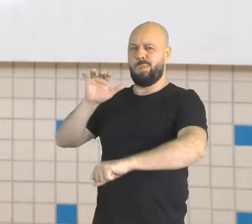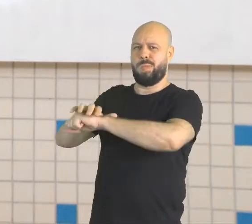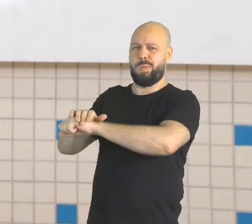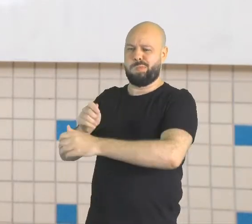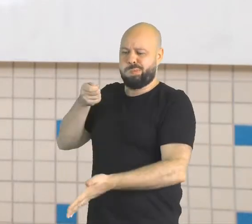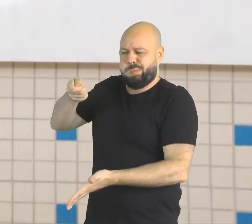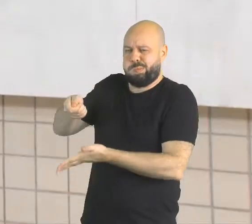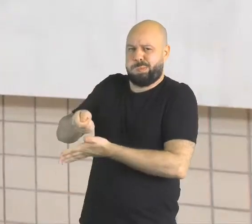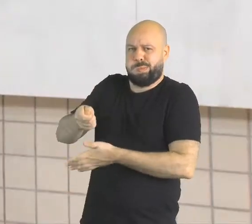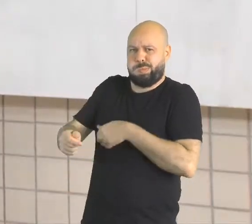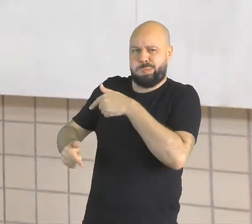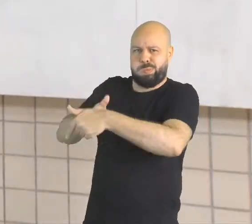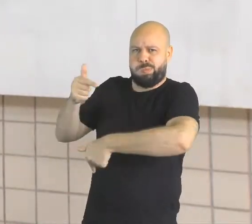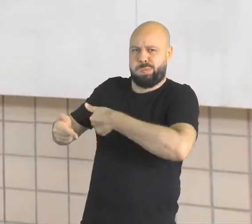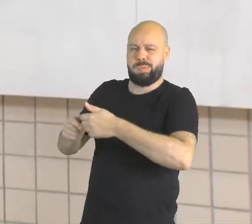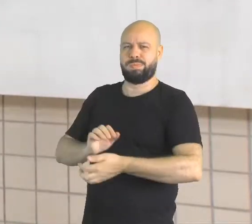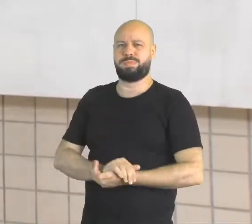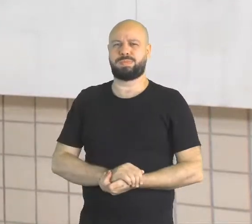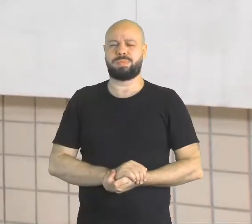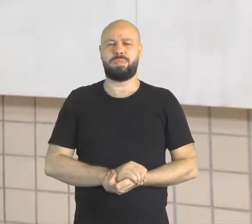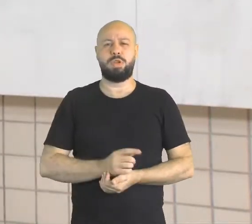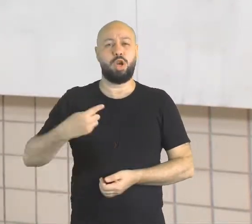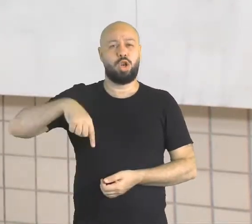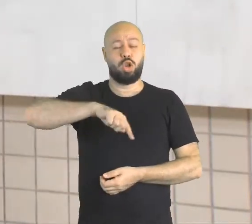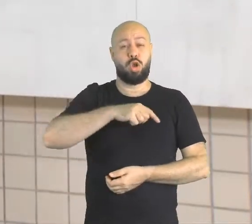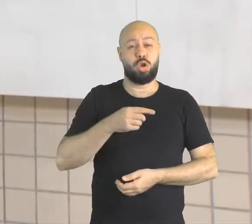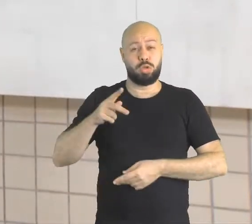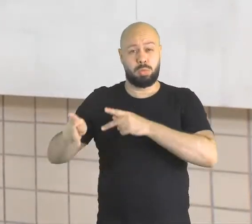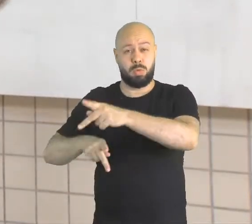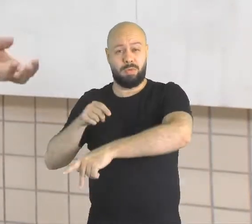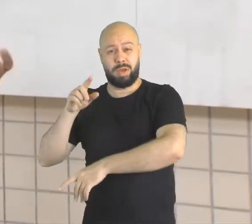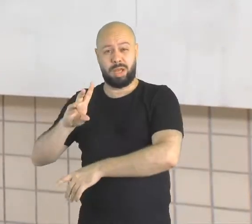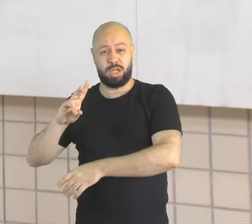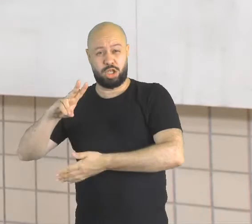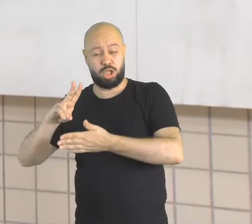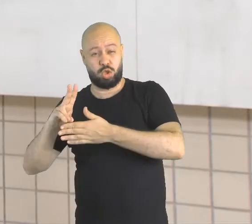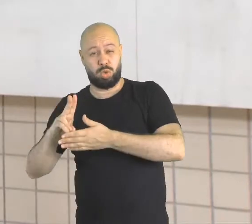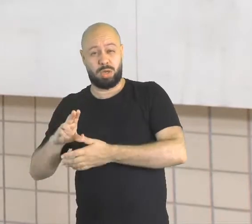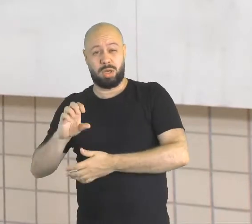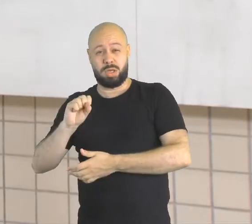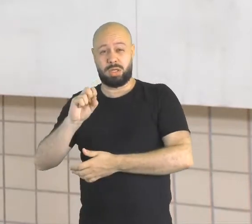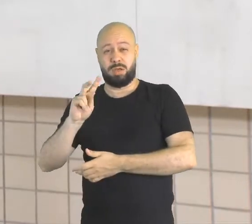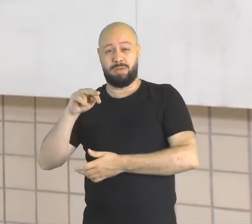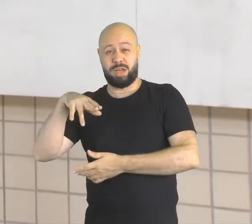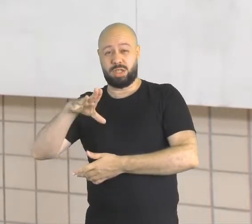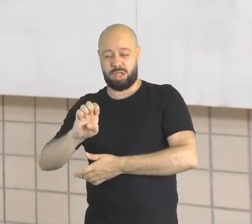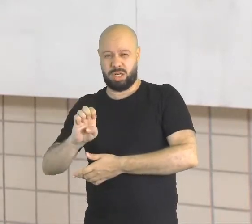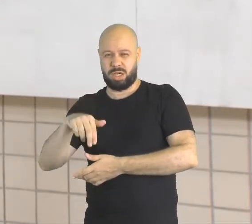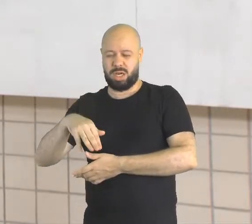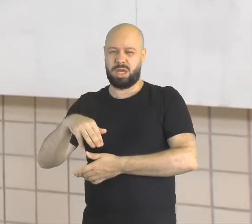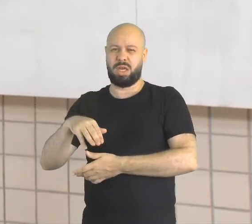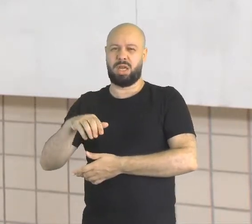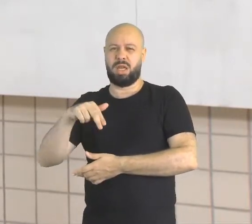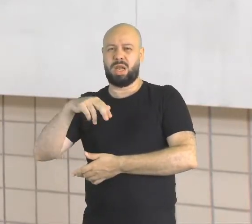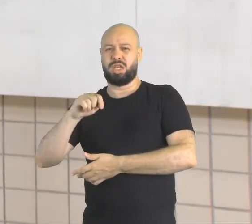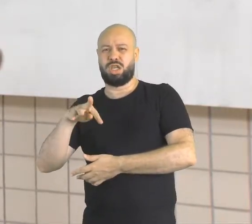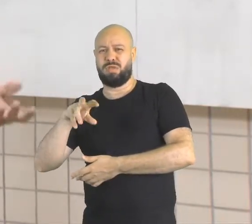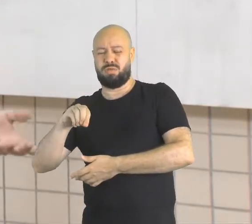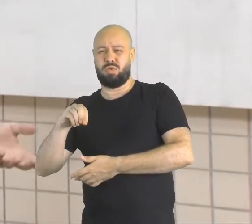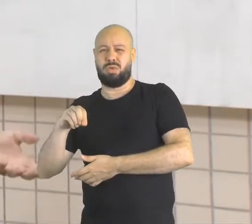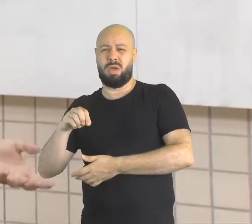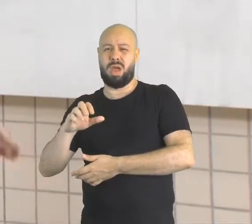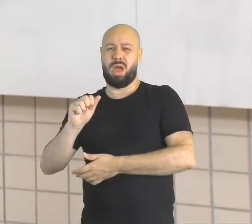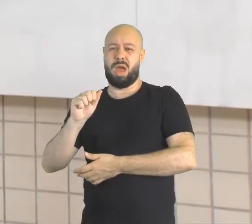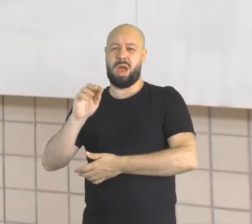português. Os nossos nativos eram chamados de selvagens, primitivos, atrasados. Por quê? Porque